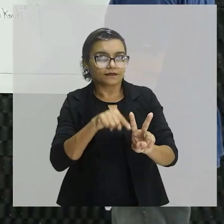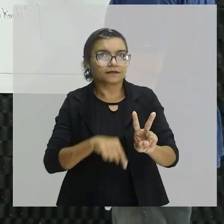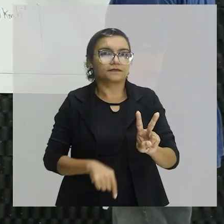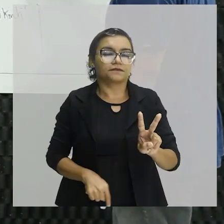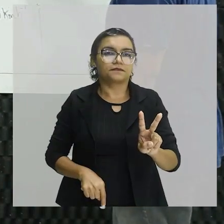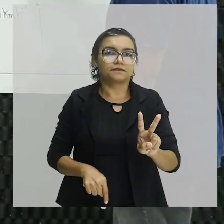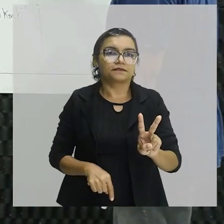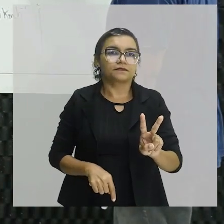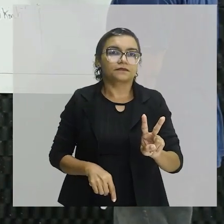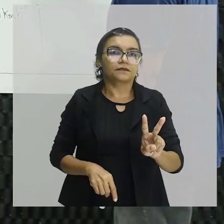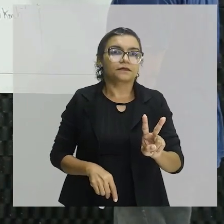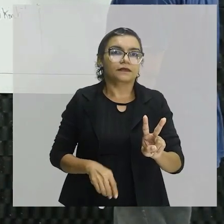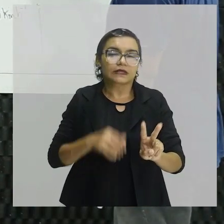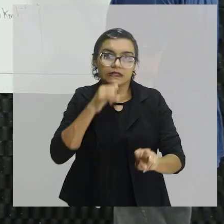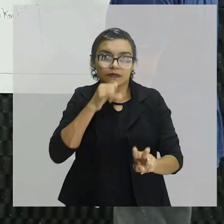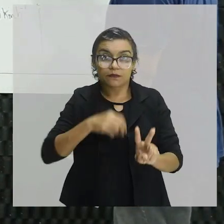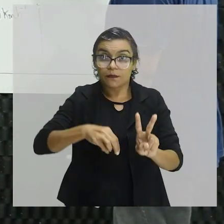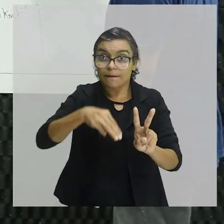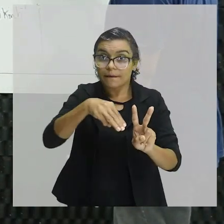medida